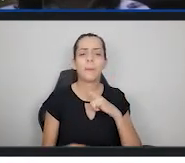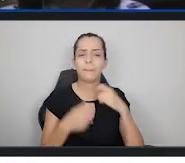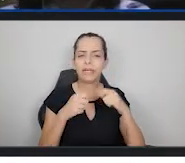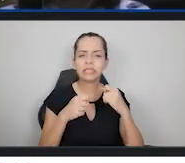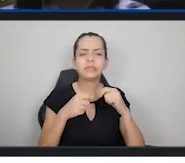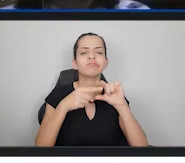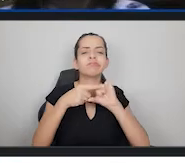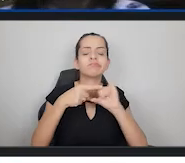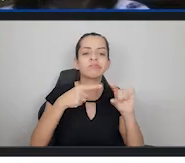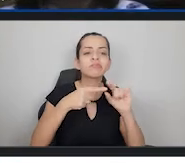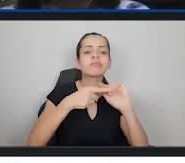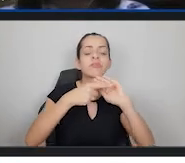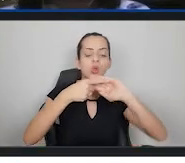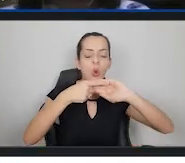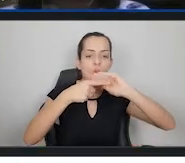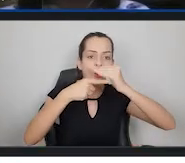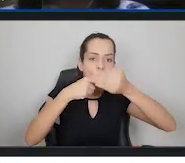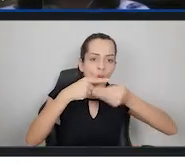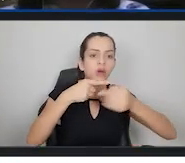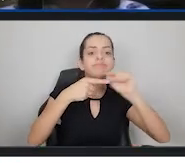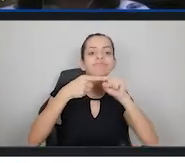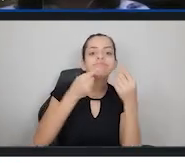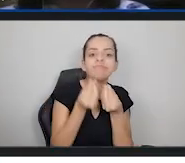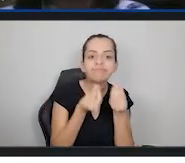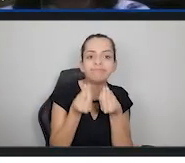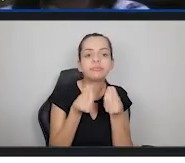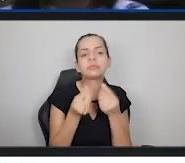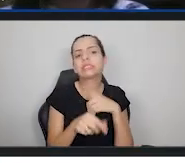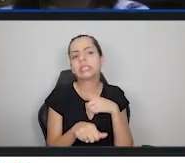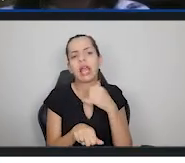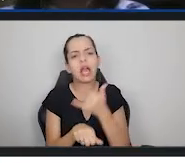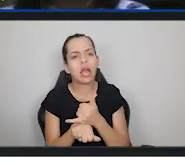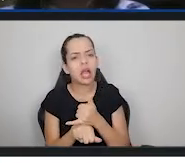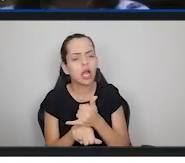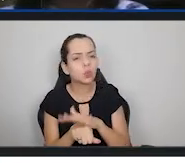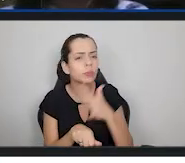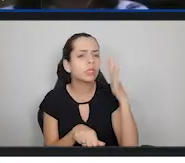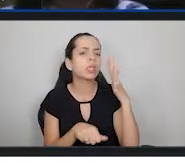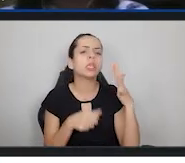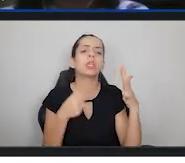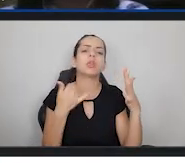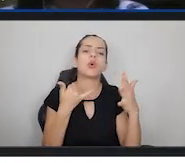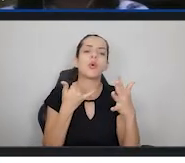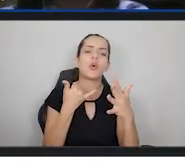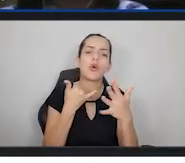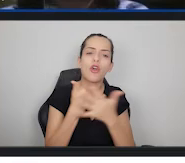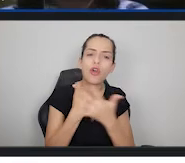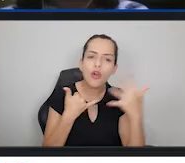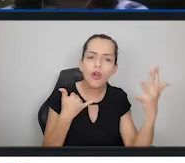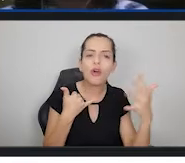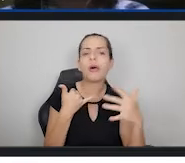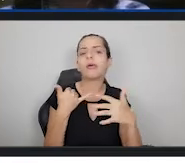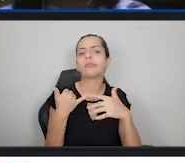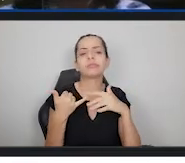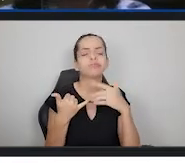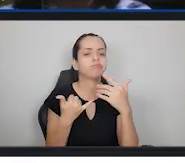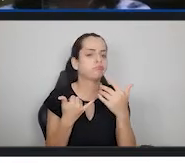aqui, ele eleva-se muito, a própria questão do condutor, o fato de ser isolado, aqui nós temos rede